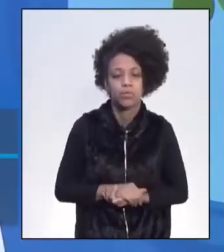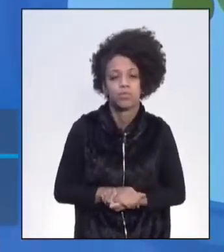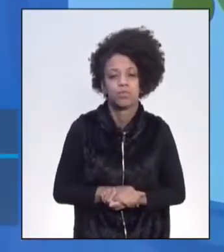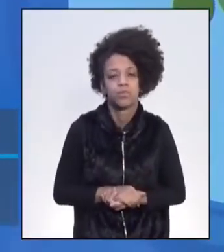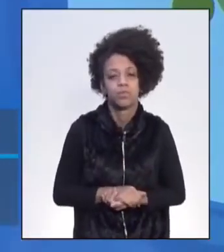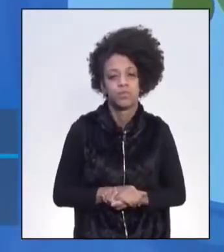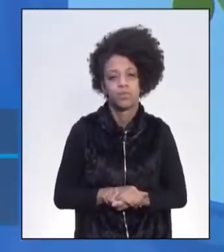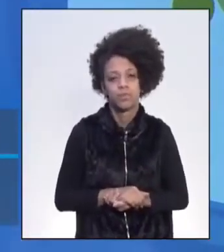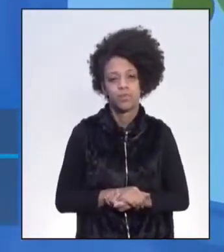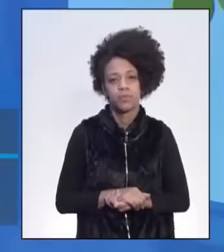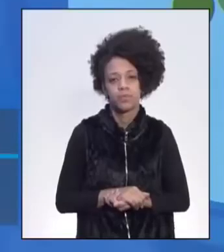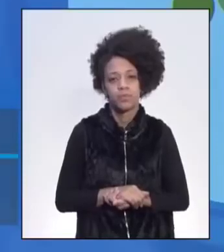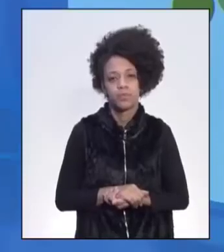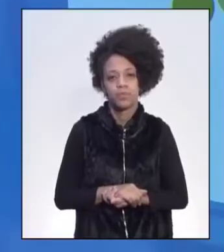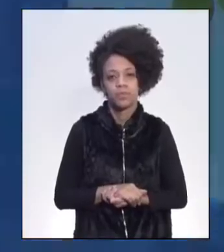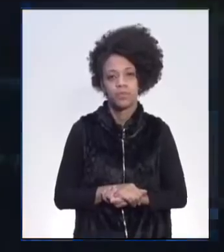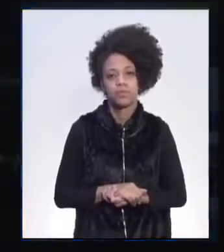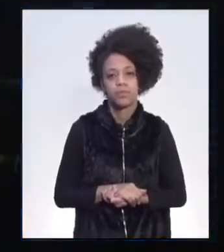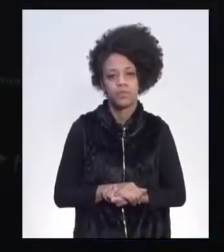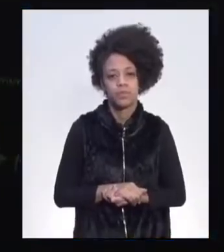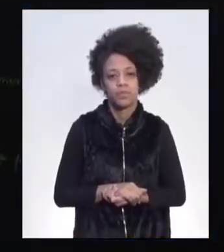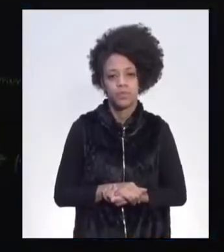gente volta aí.